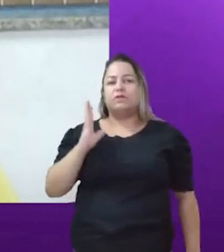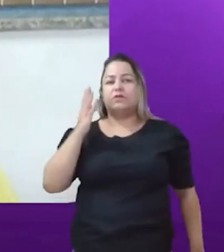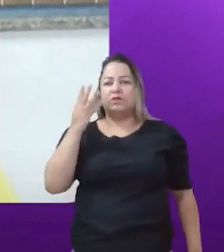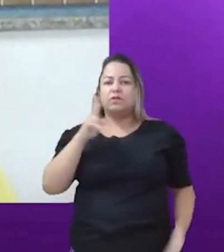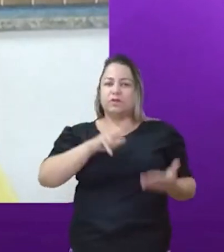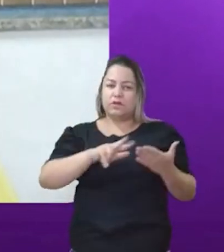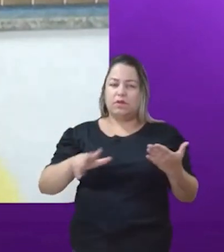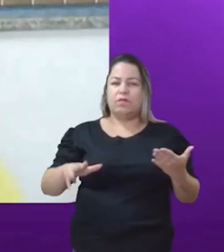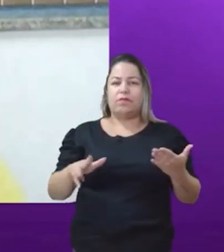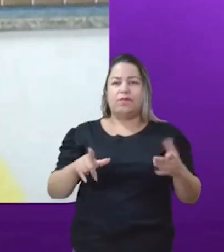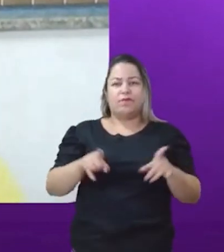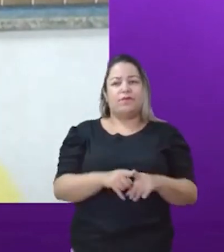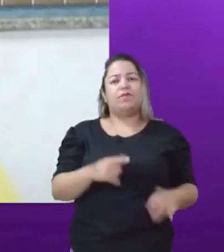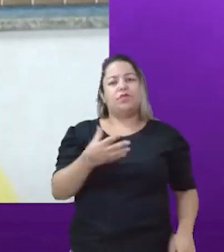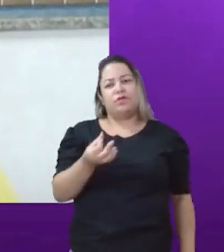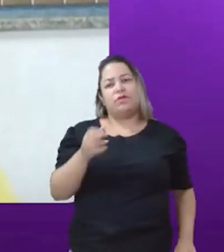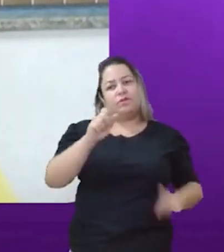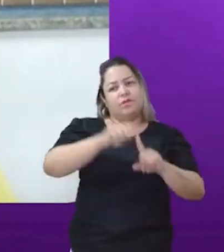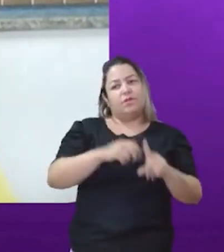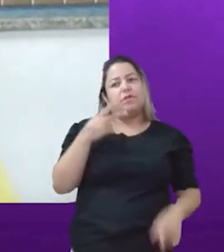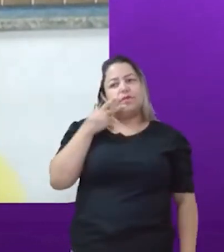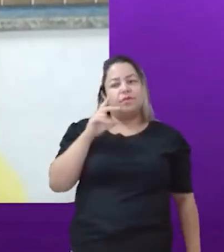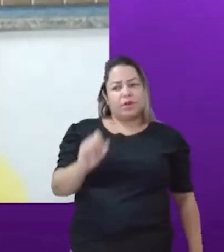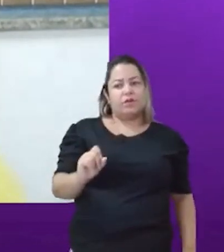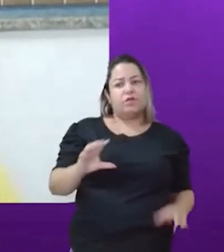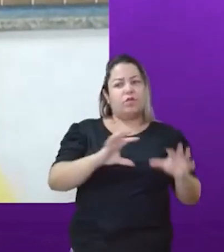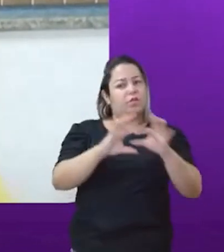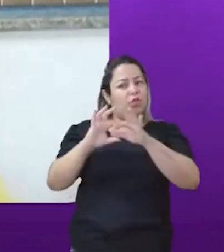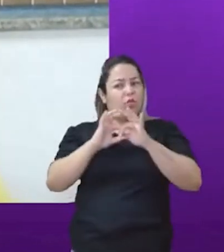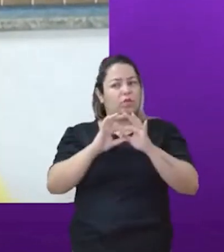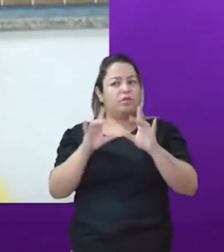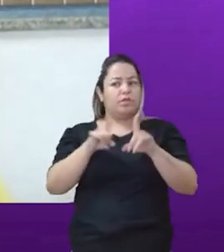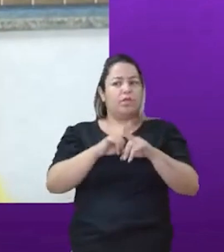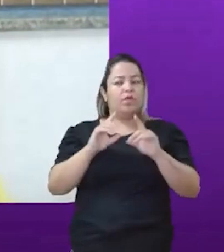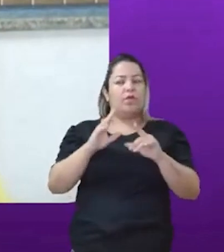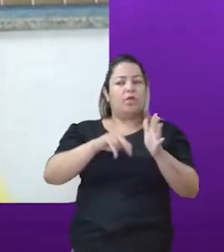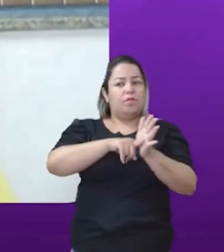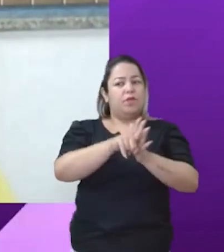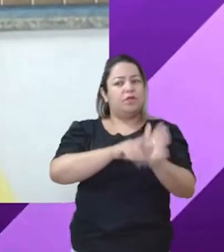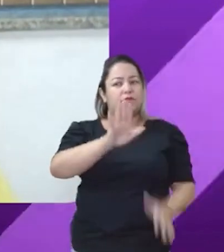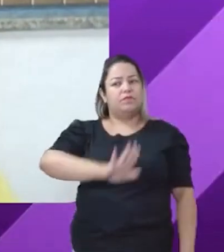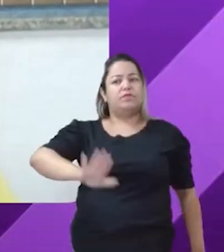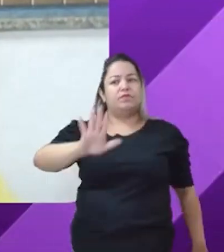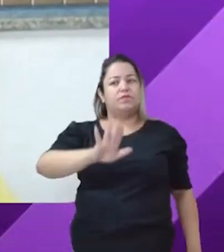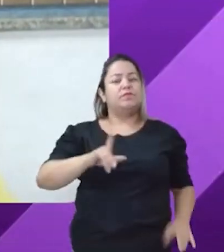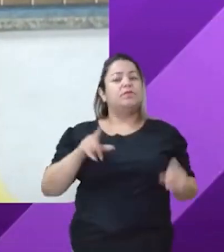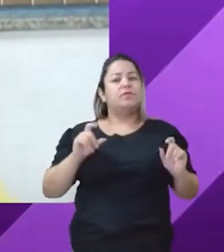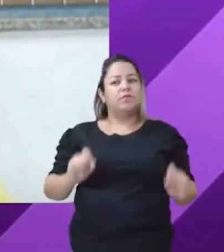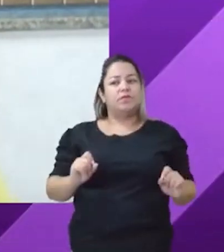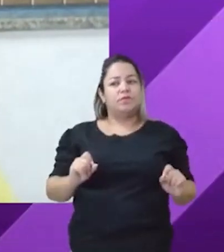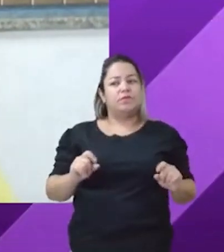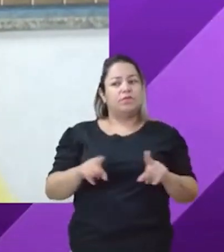decisão, como prazo de 6 meses, para que, no âmbito da União, o Plano Nacional fosse elaborado, com um